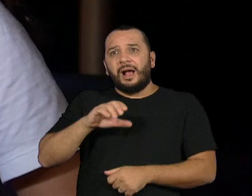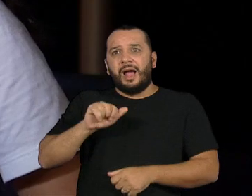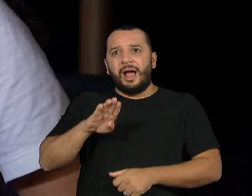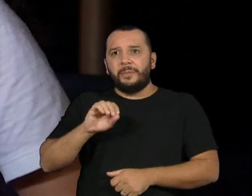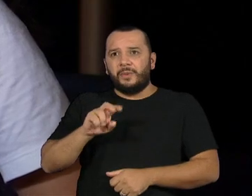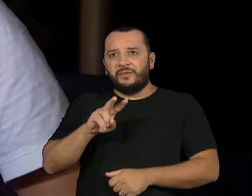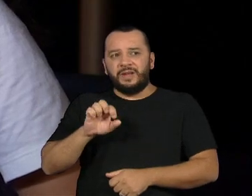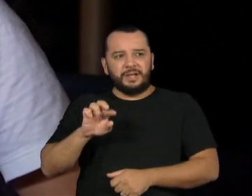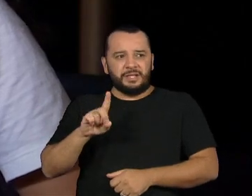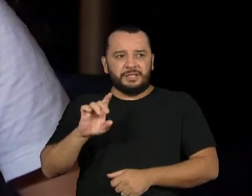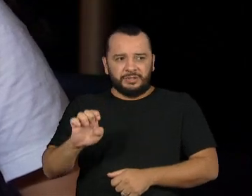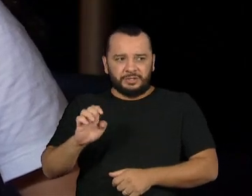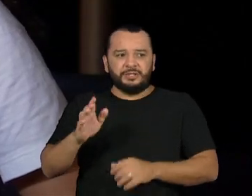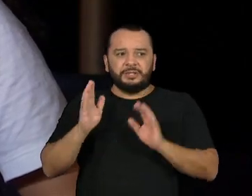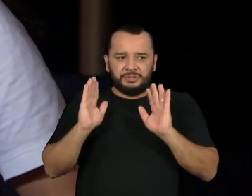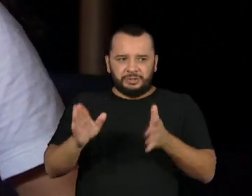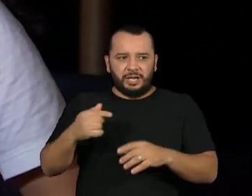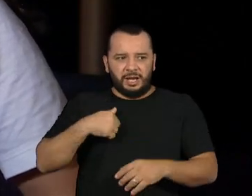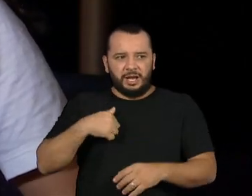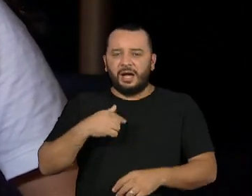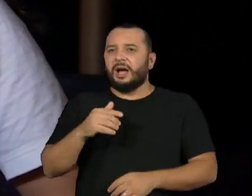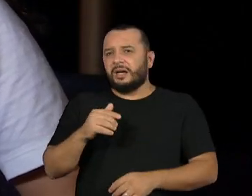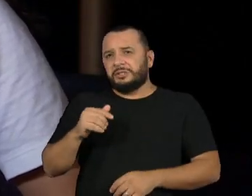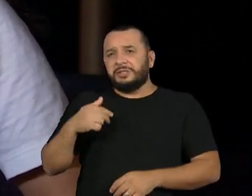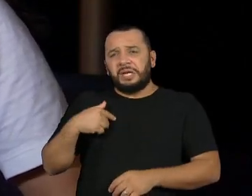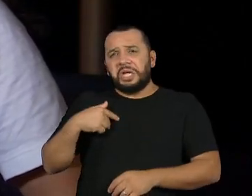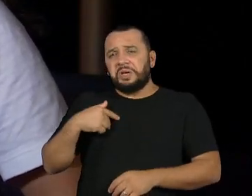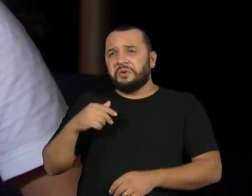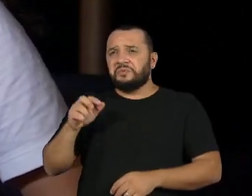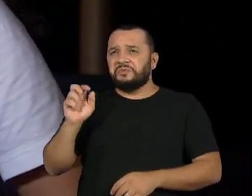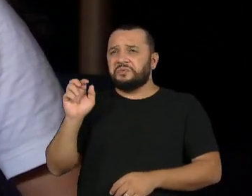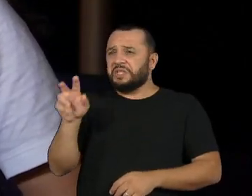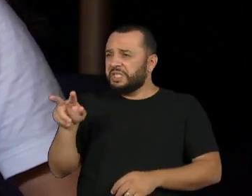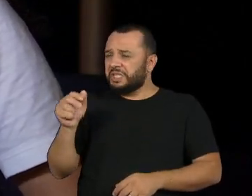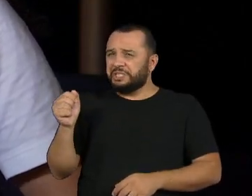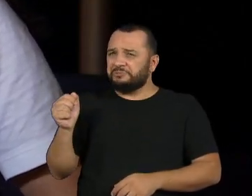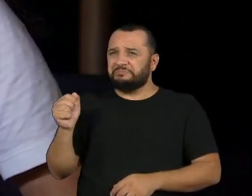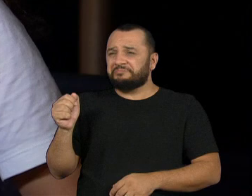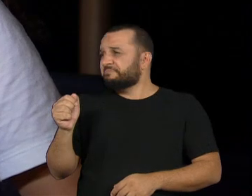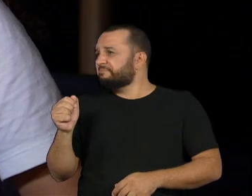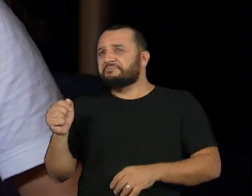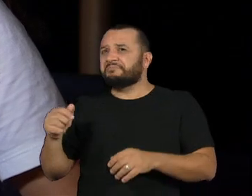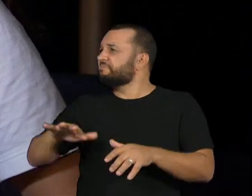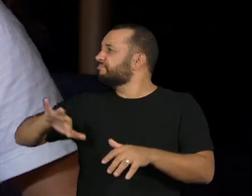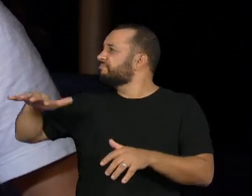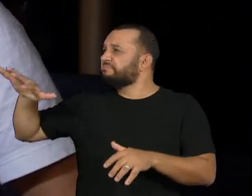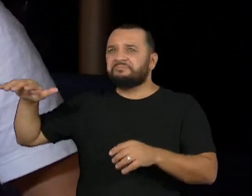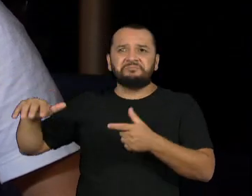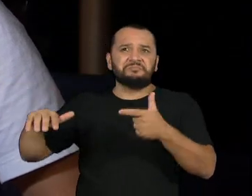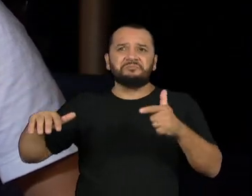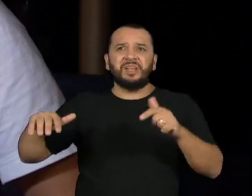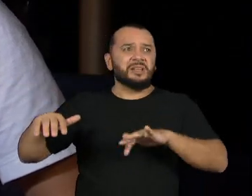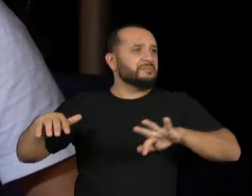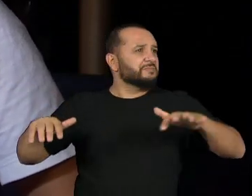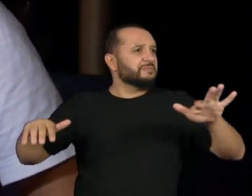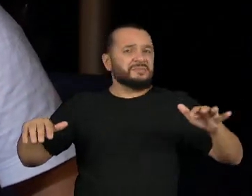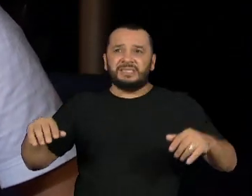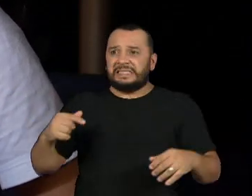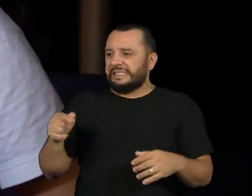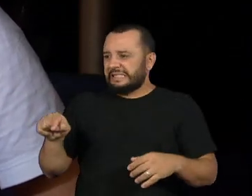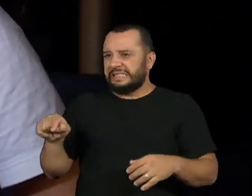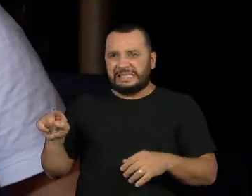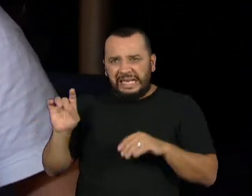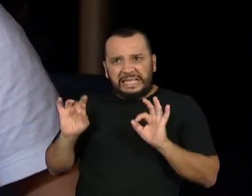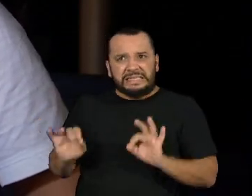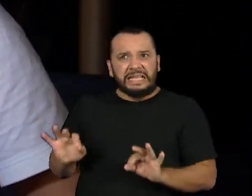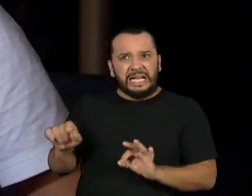essa ilha. E foi um pouco uma situação onde eu comecei a questionar a minha ferramenta principal